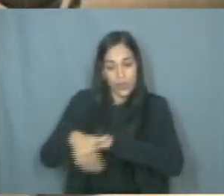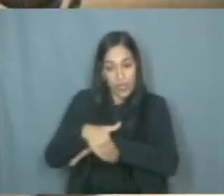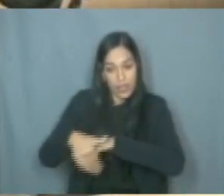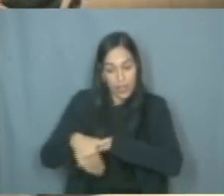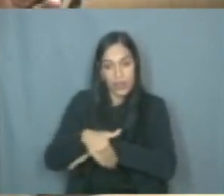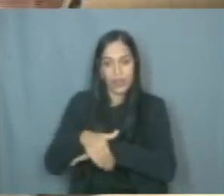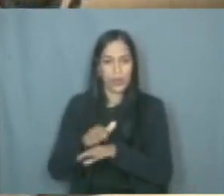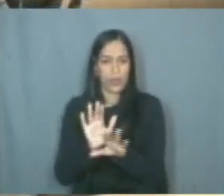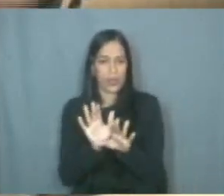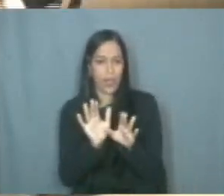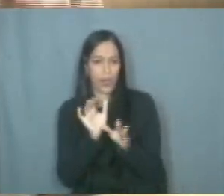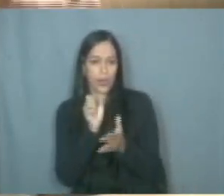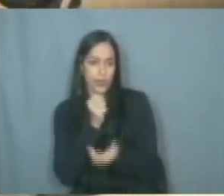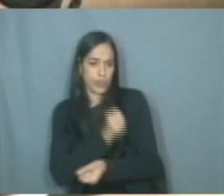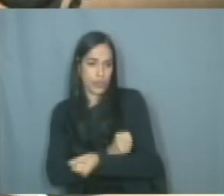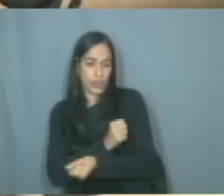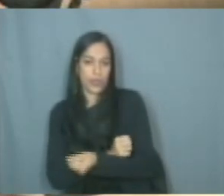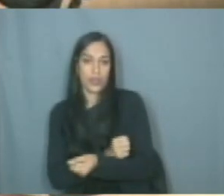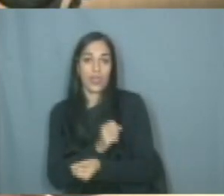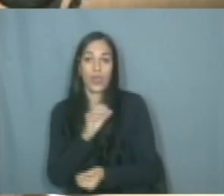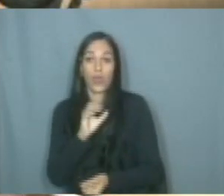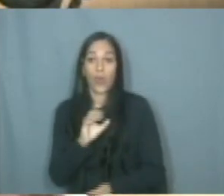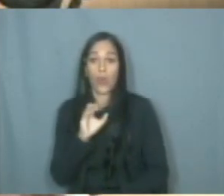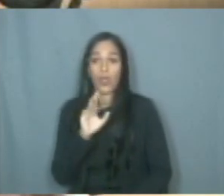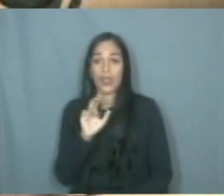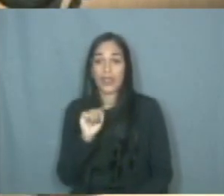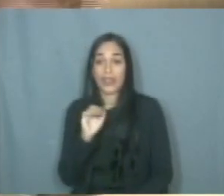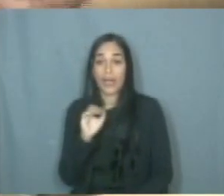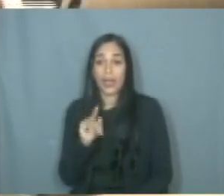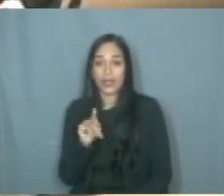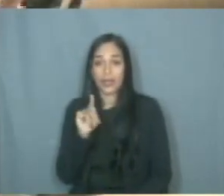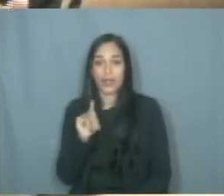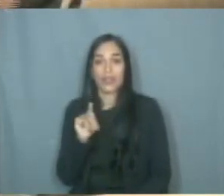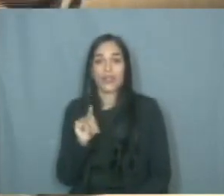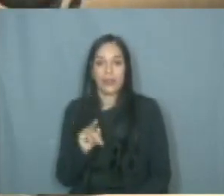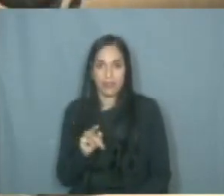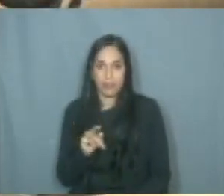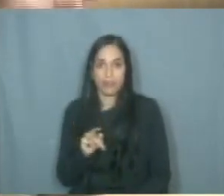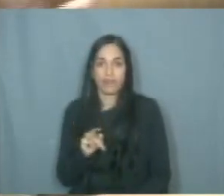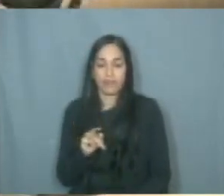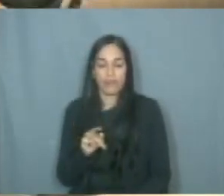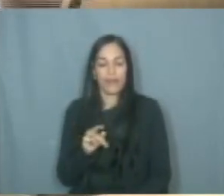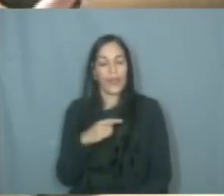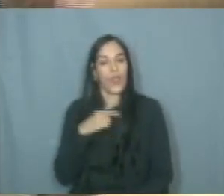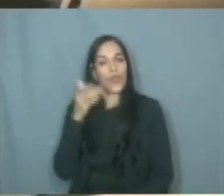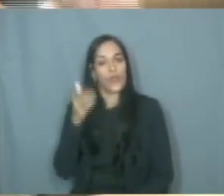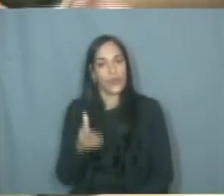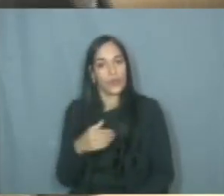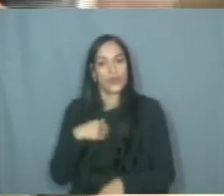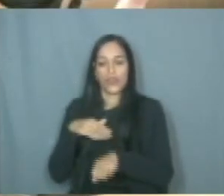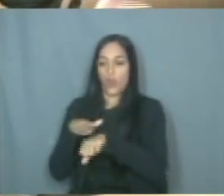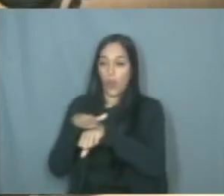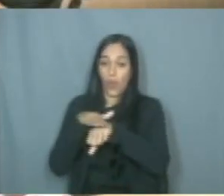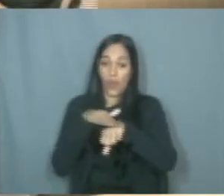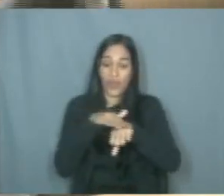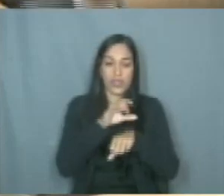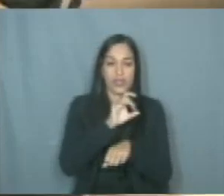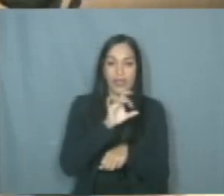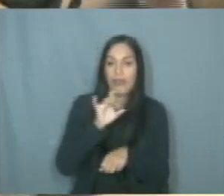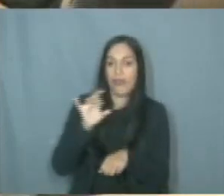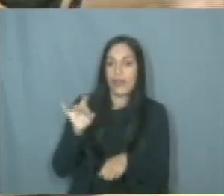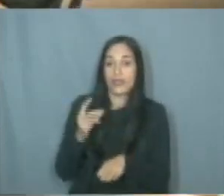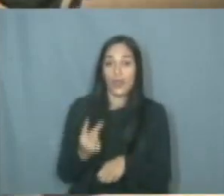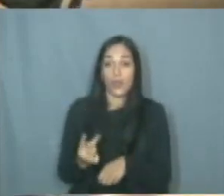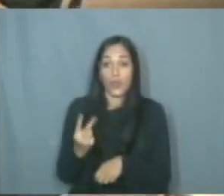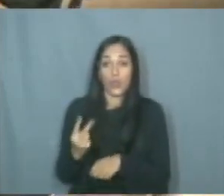não é com droga, não, é com crack. E isso eu estou dizendo porque eu tive lá conversando de um por um durante